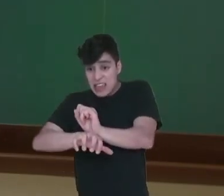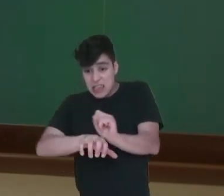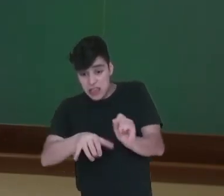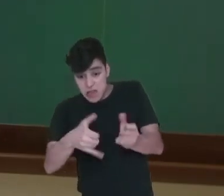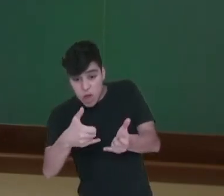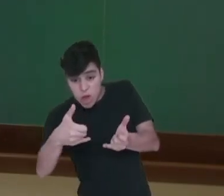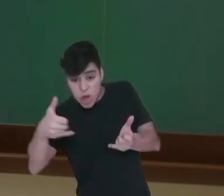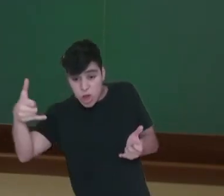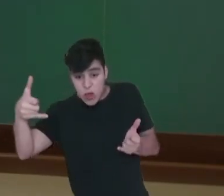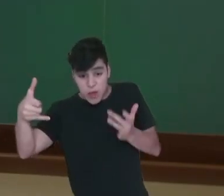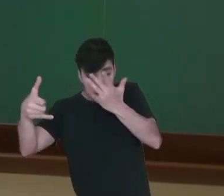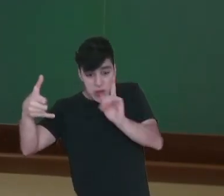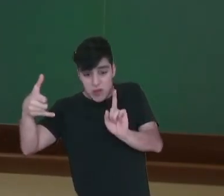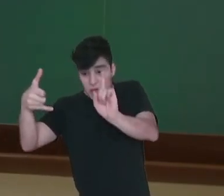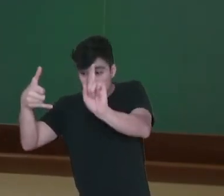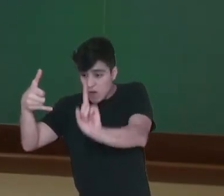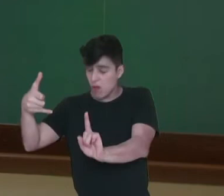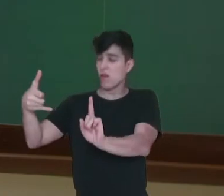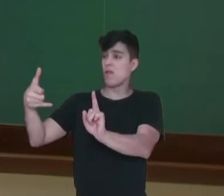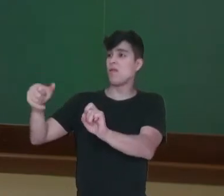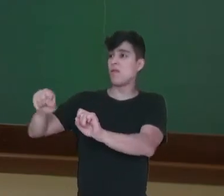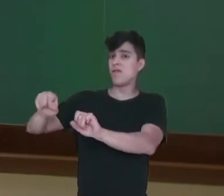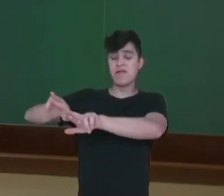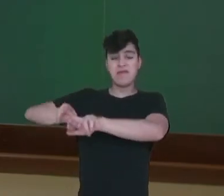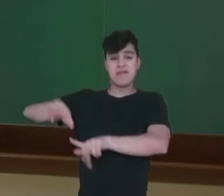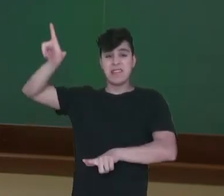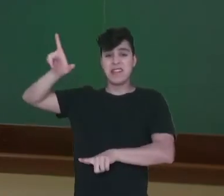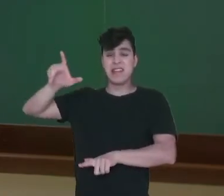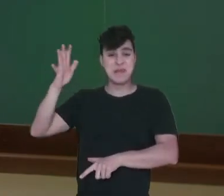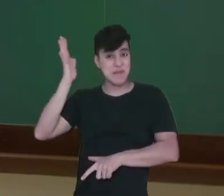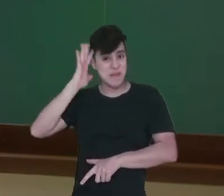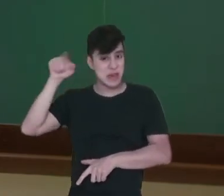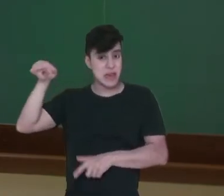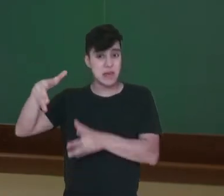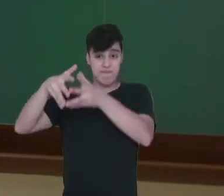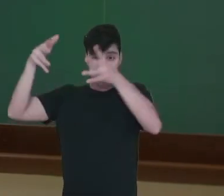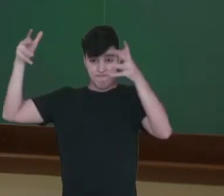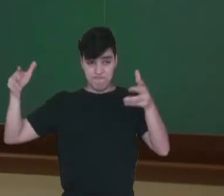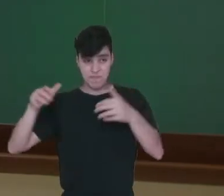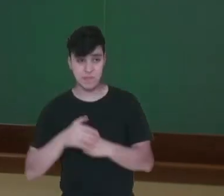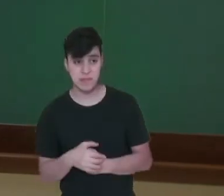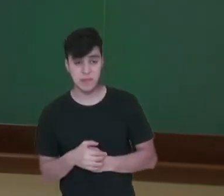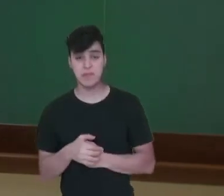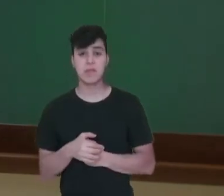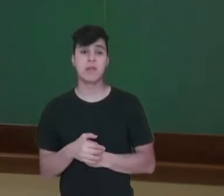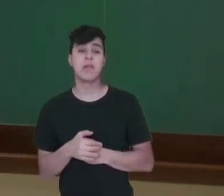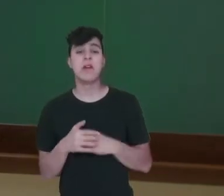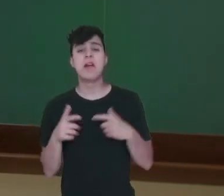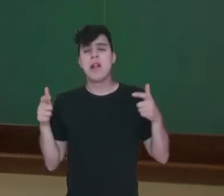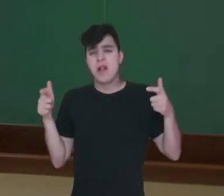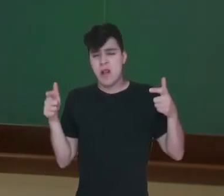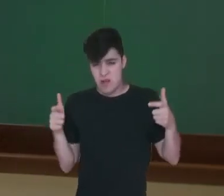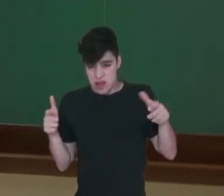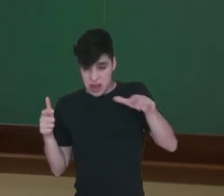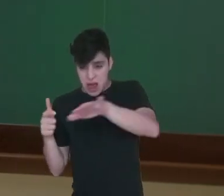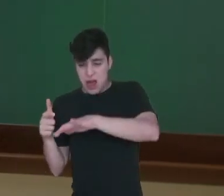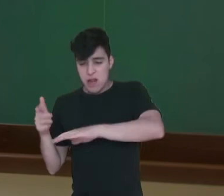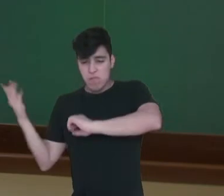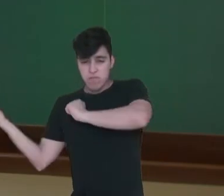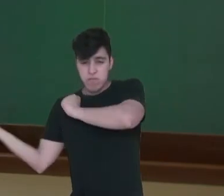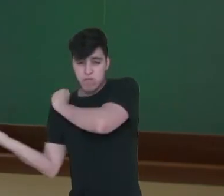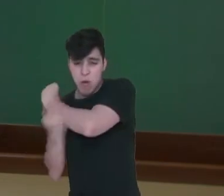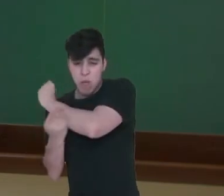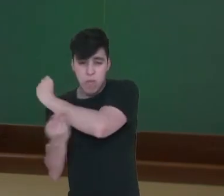imaginem o tamanho dessa vegetação. E pensem que em áreas que são devastadas, quando você derruba uma árvore